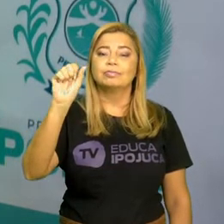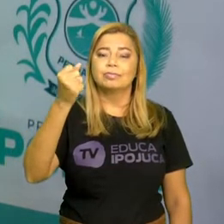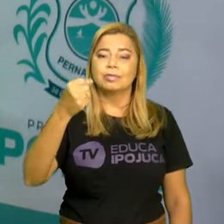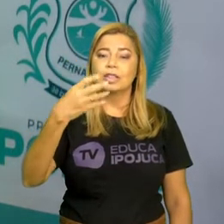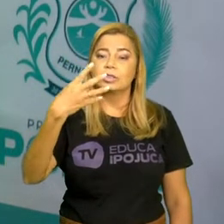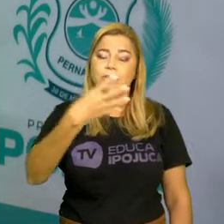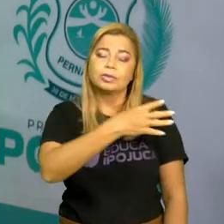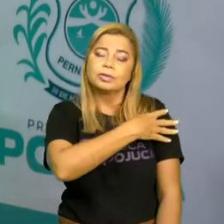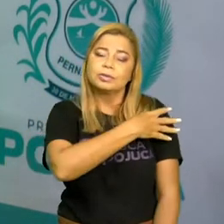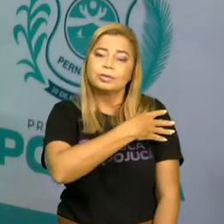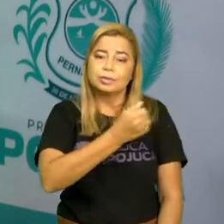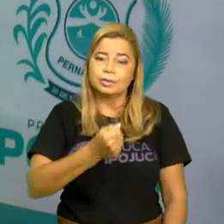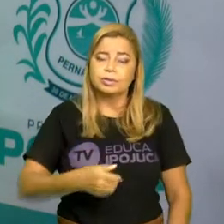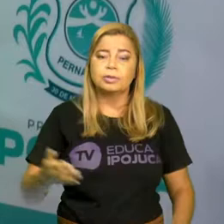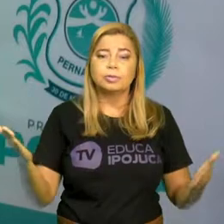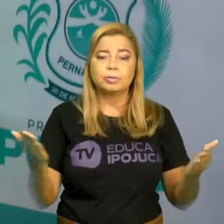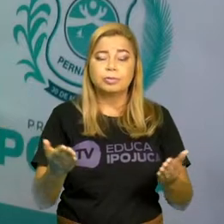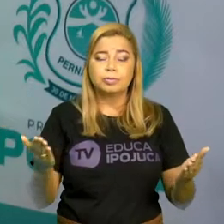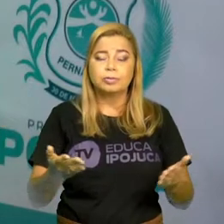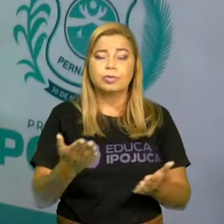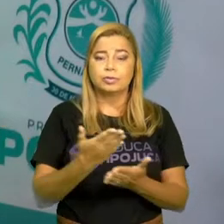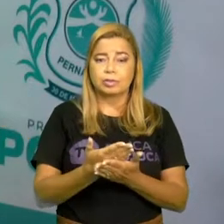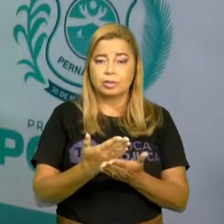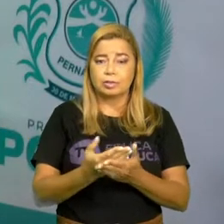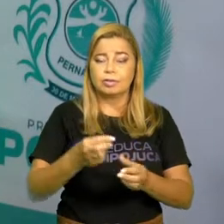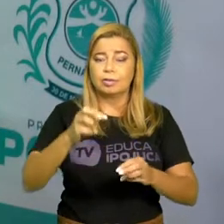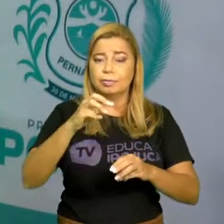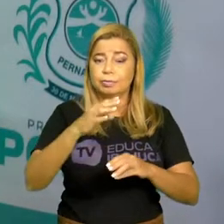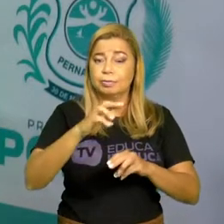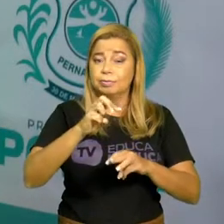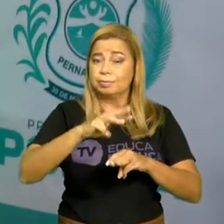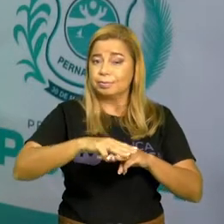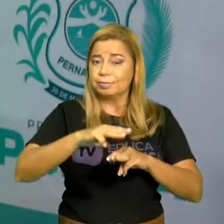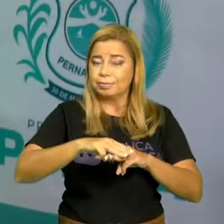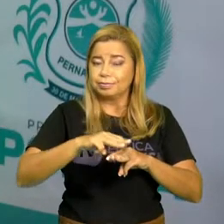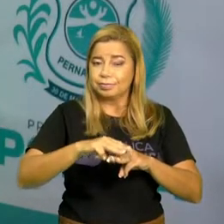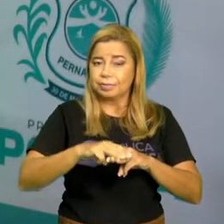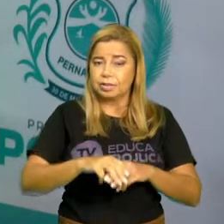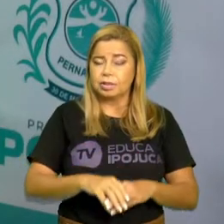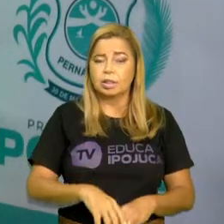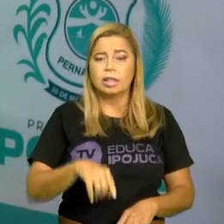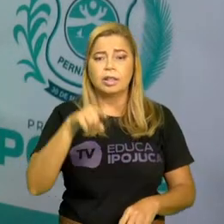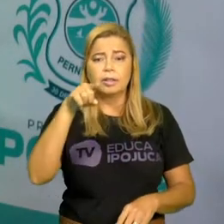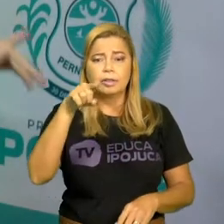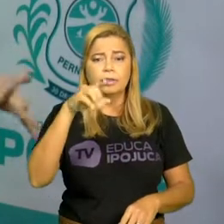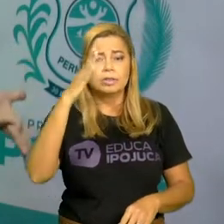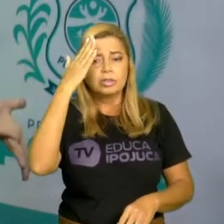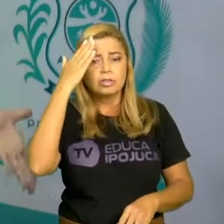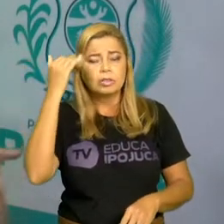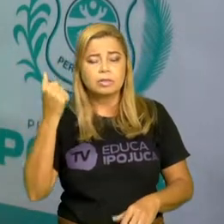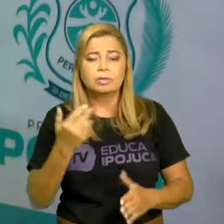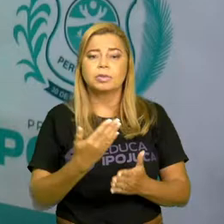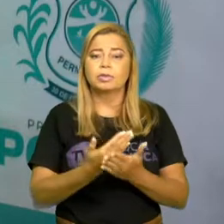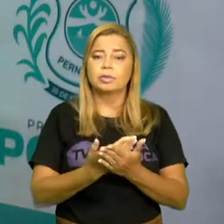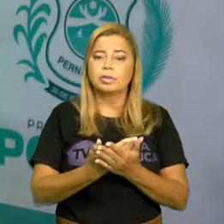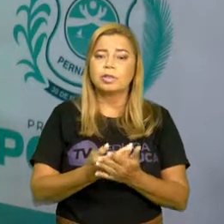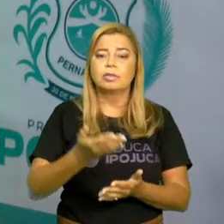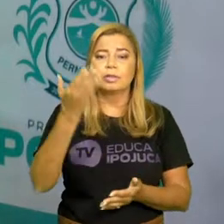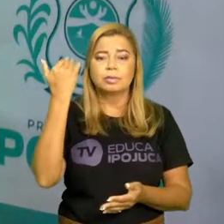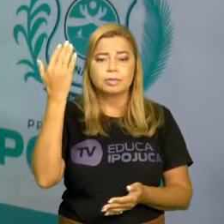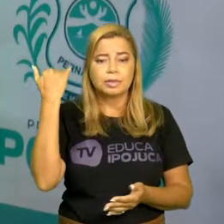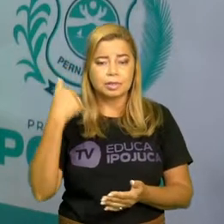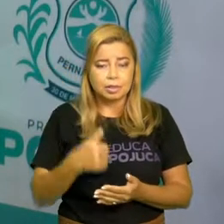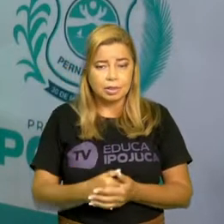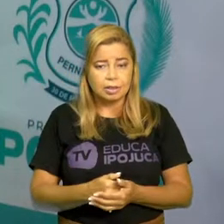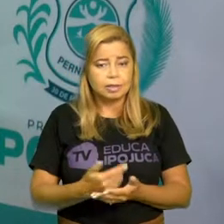matemática. Se vocês estão lembrados, na aula passada a gente aprendeu a compor e a decompor os nossos